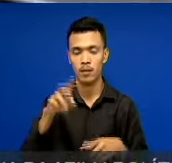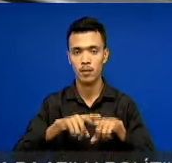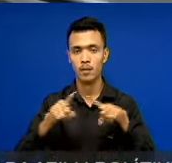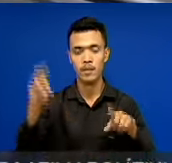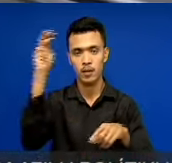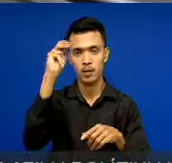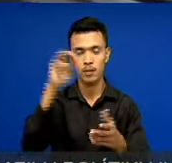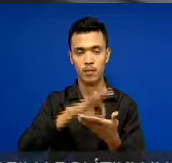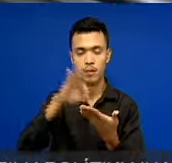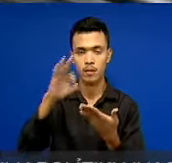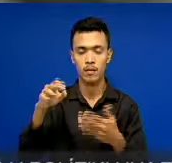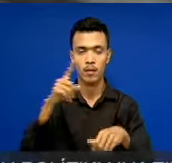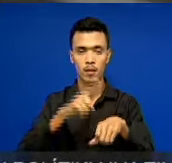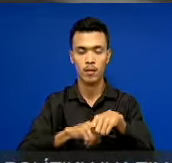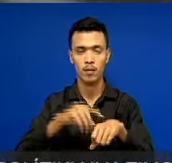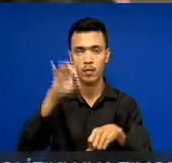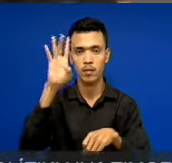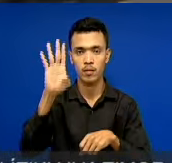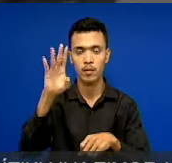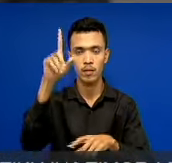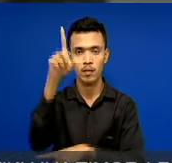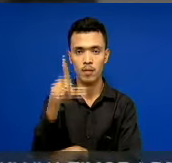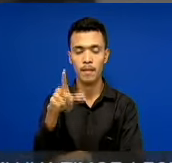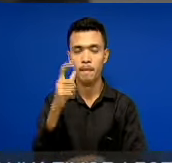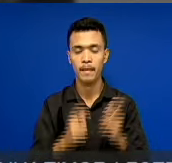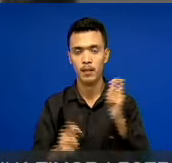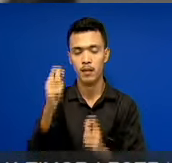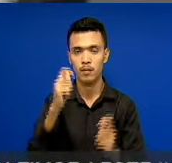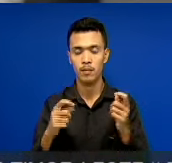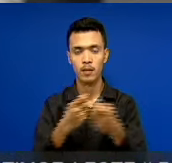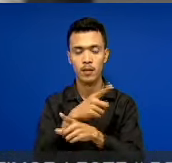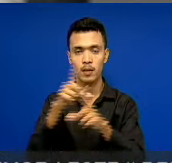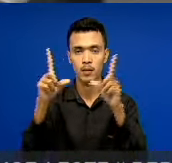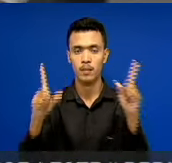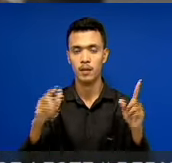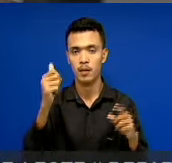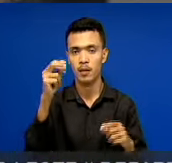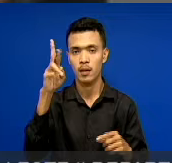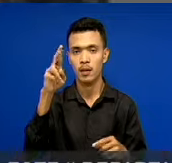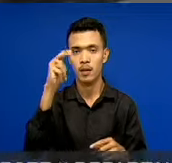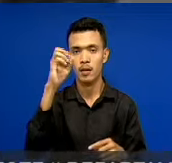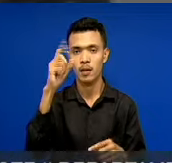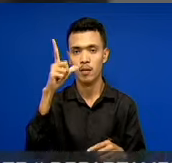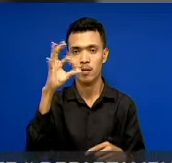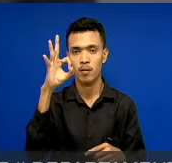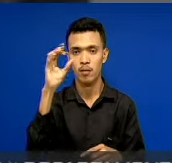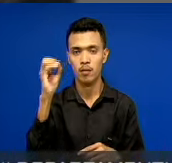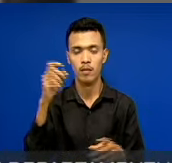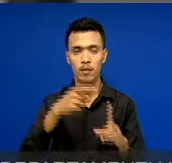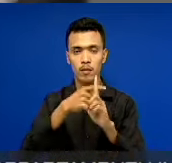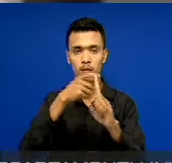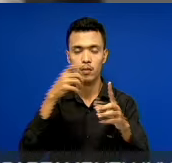segunda-feira, semana, né, mais ou menos, horas tucuhat lorocraic, Tribunal Recurso liberta imediata Arnolfo TVCR, russi medida com